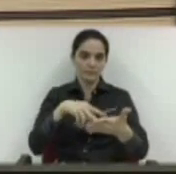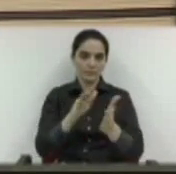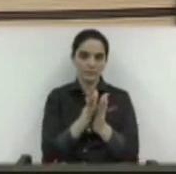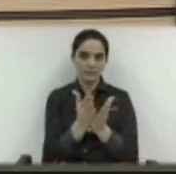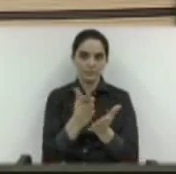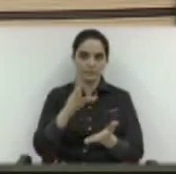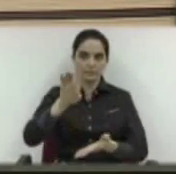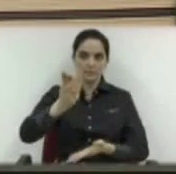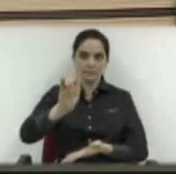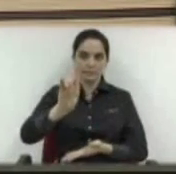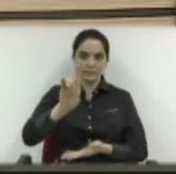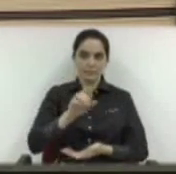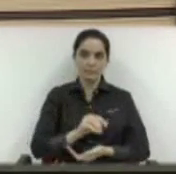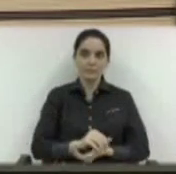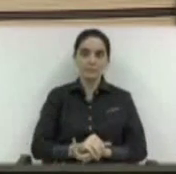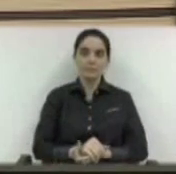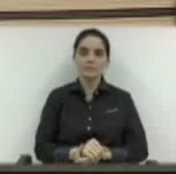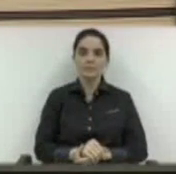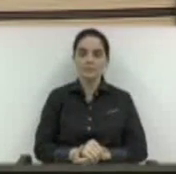Sagrada.